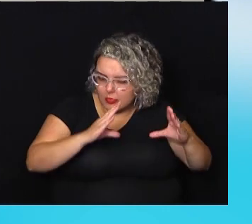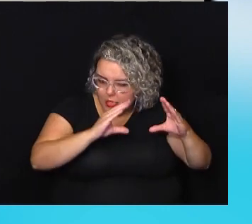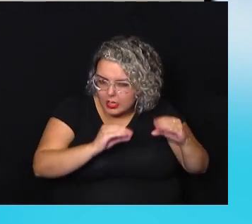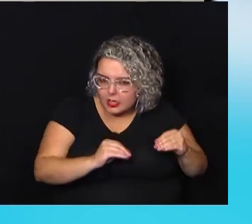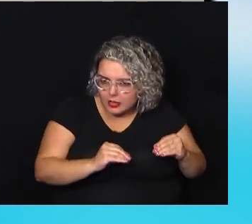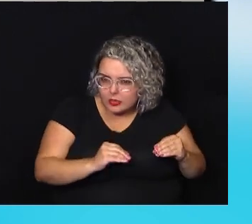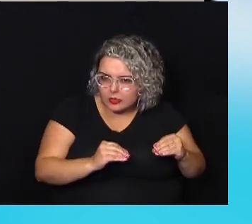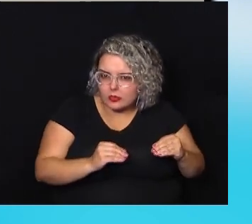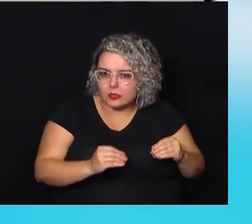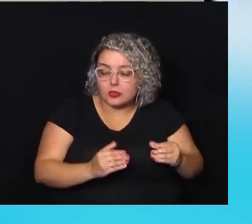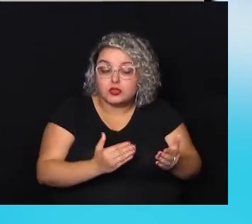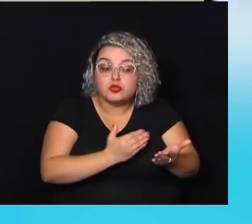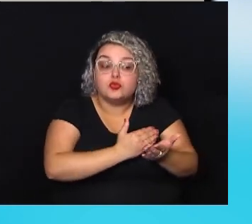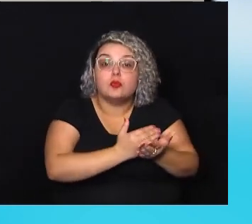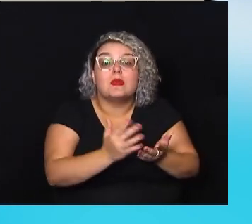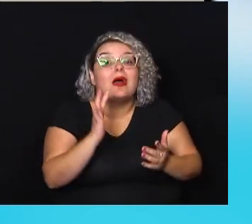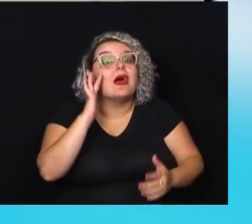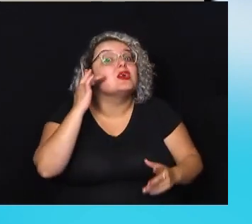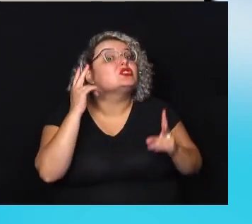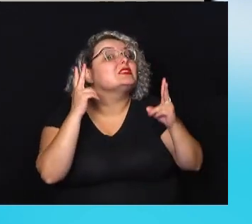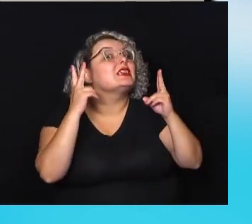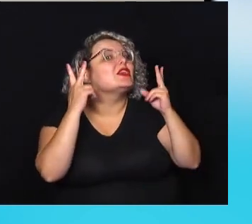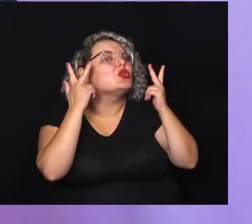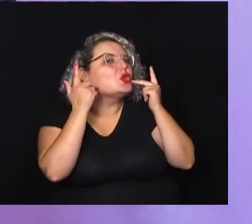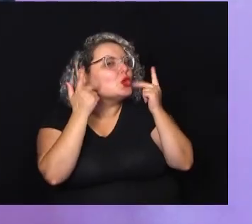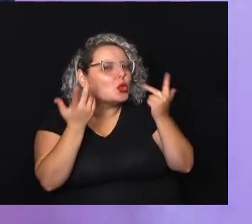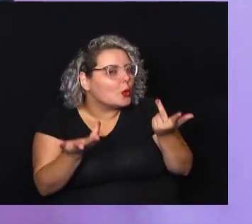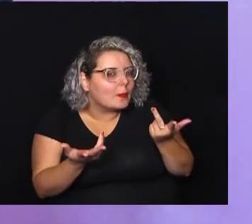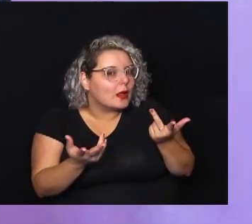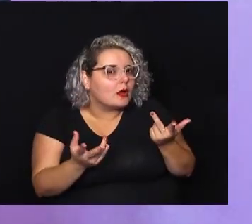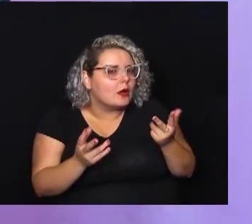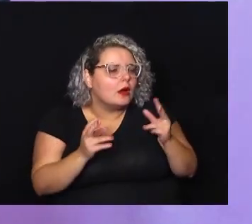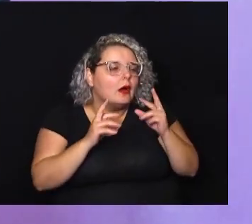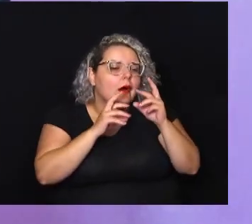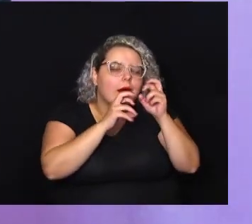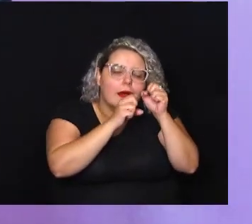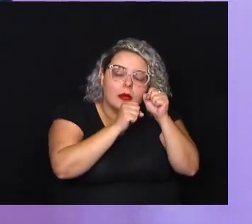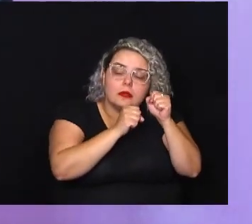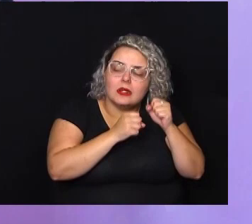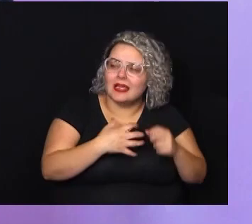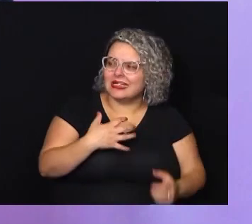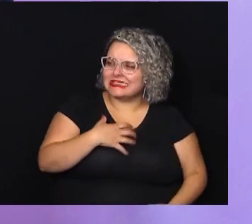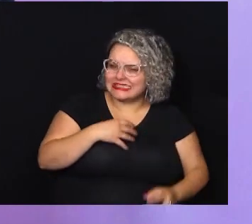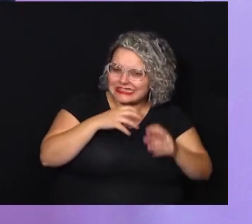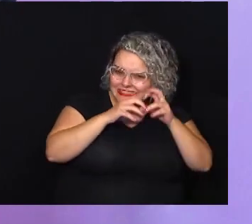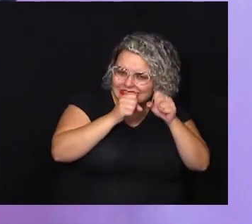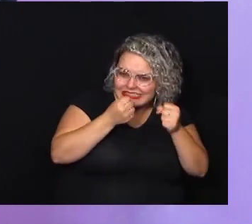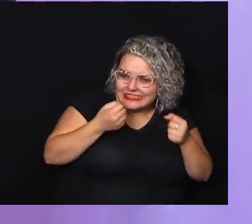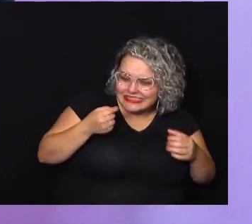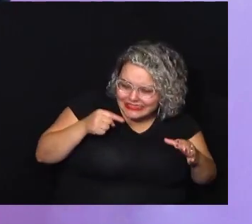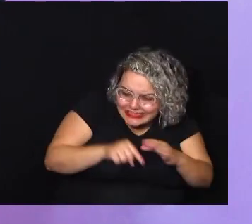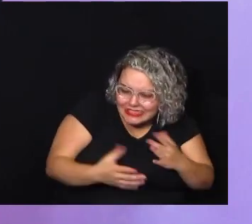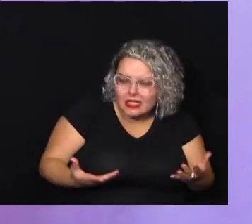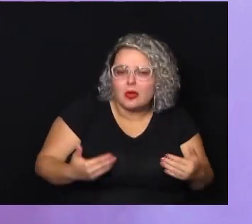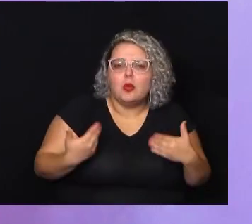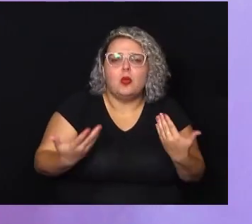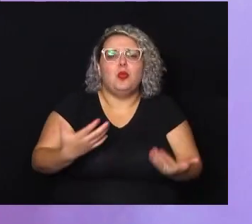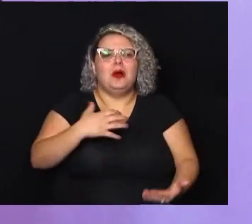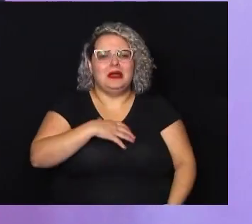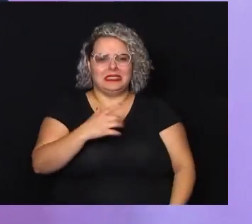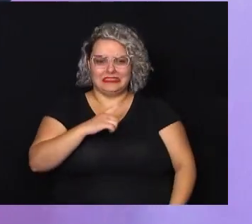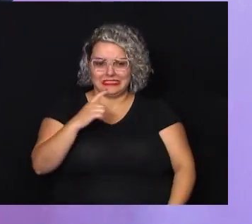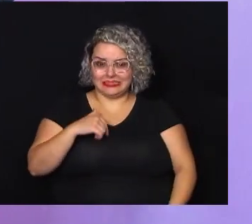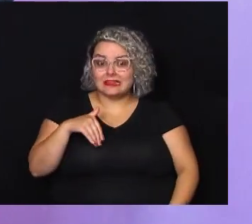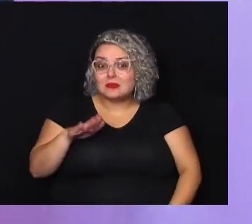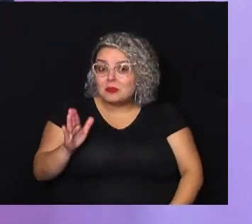que, a princípio, eles acabam achando como sendo normal. Essa sonolência, a gente está falando aí, ela sente muito